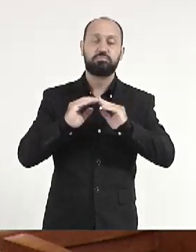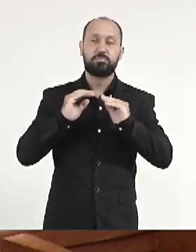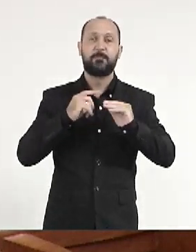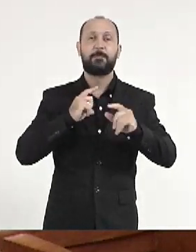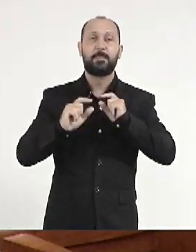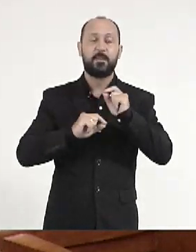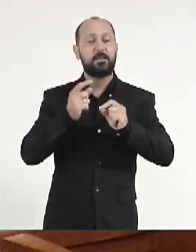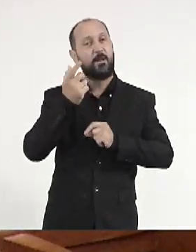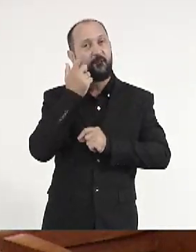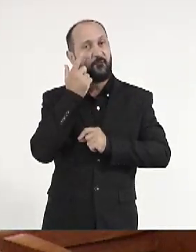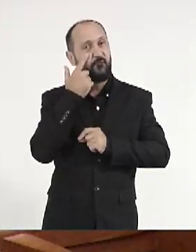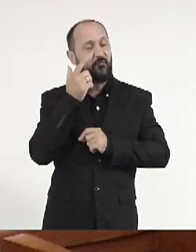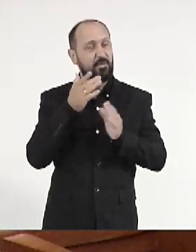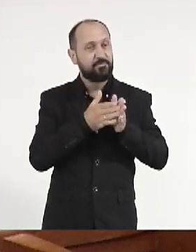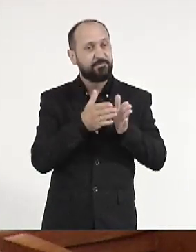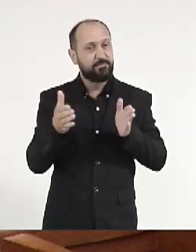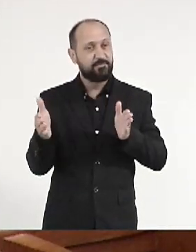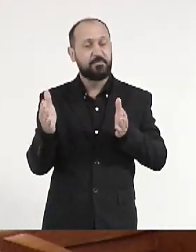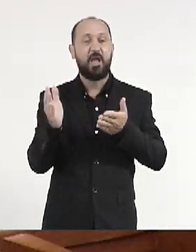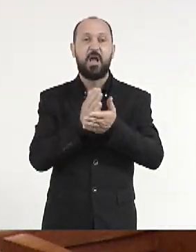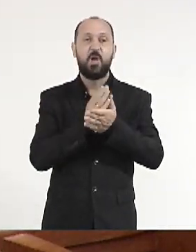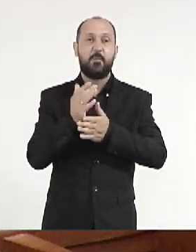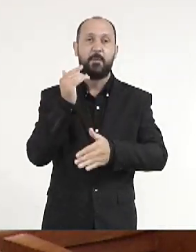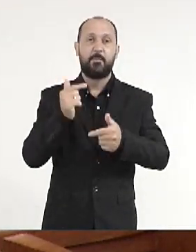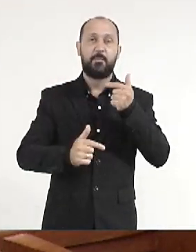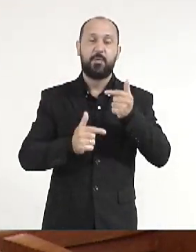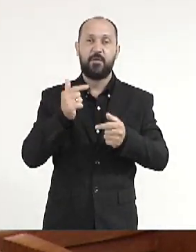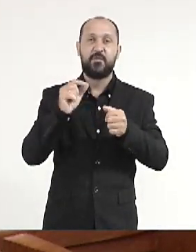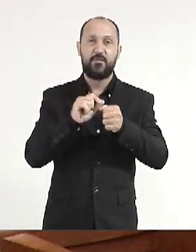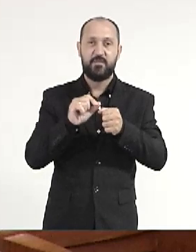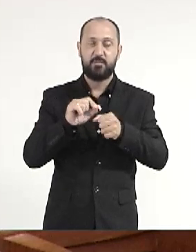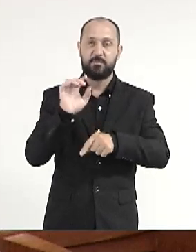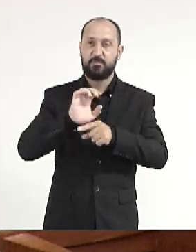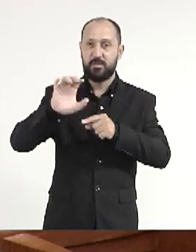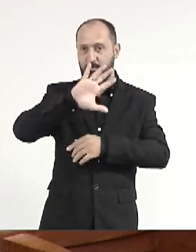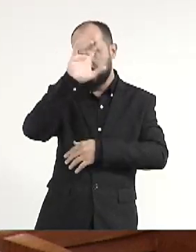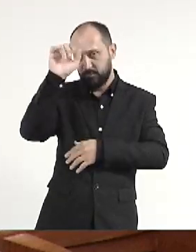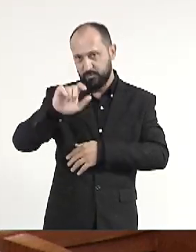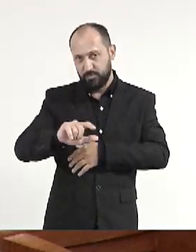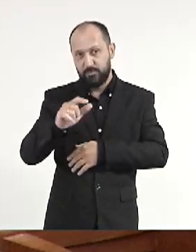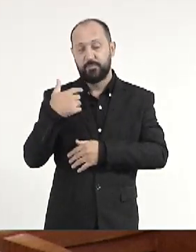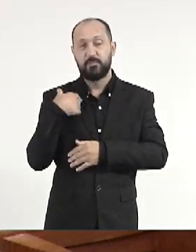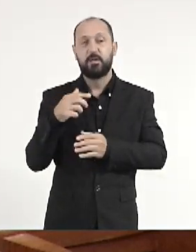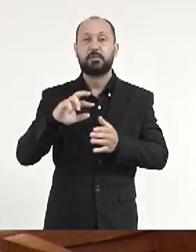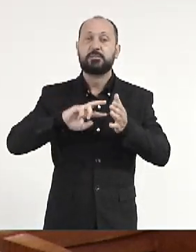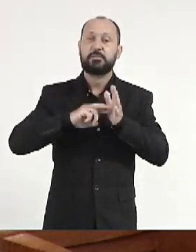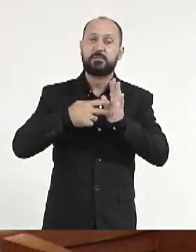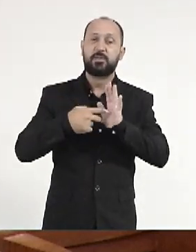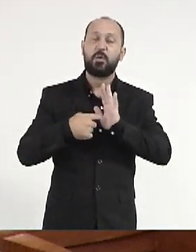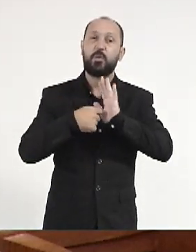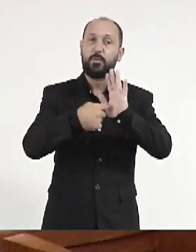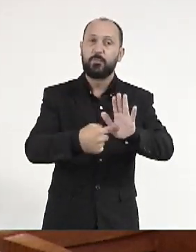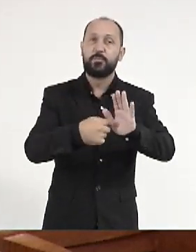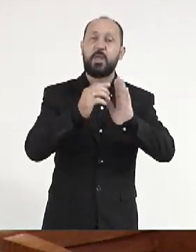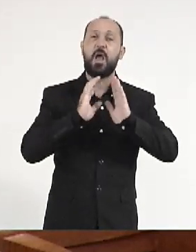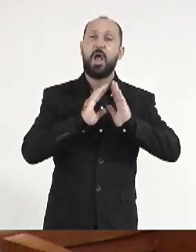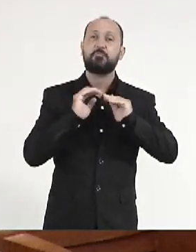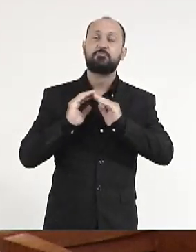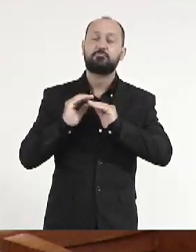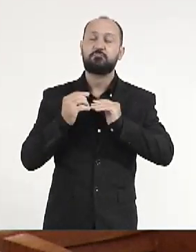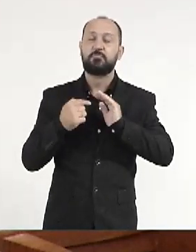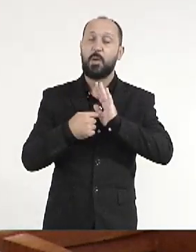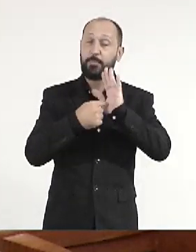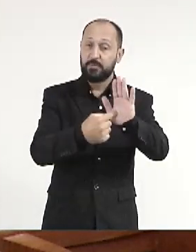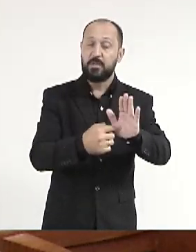tem verificado algumas políticas adotadas pelo Estado do Mato Grosso do Sul. Então, nesse sentido, eu venho aqui trazer essas demandas.